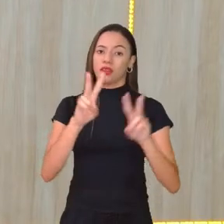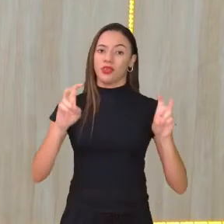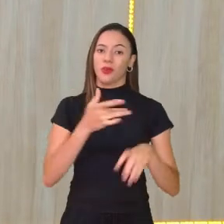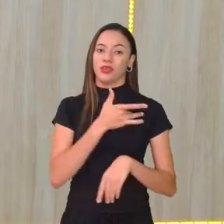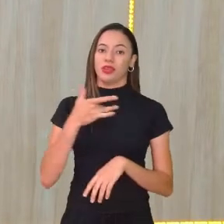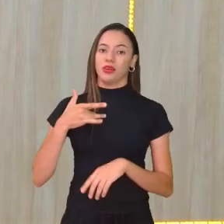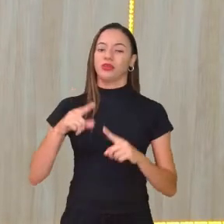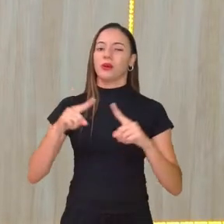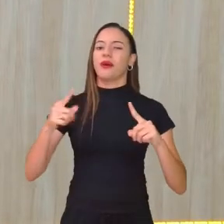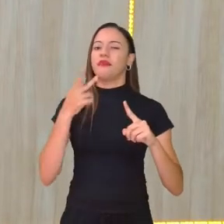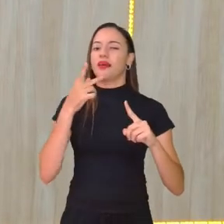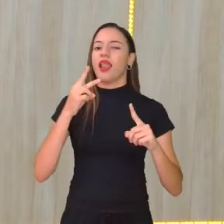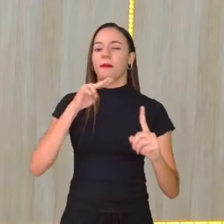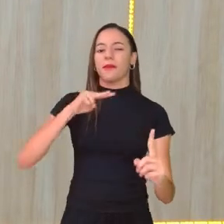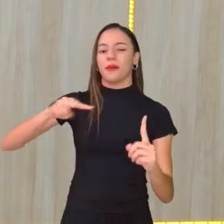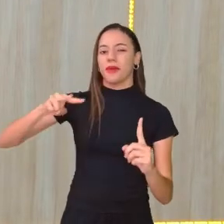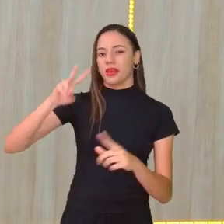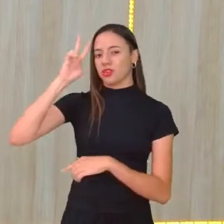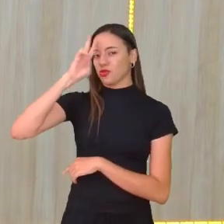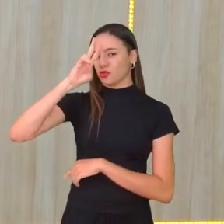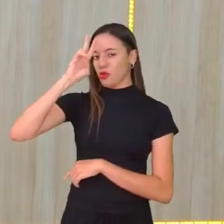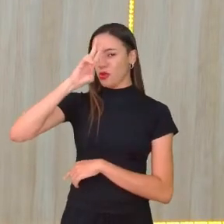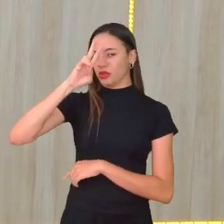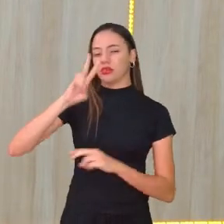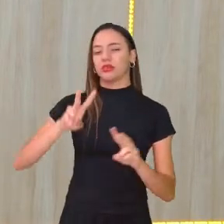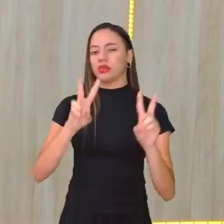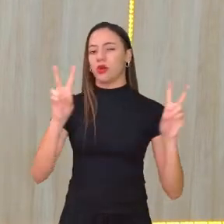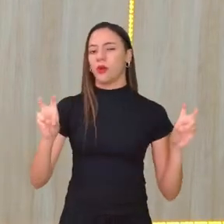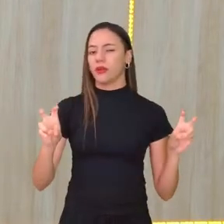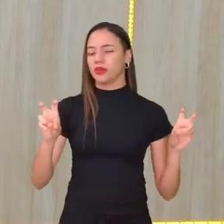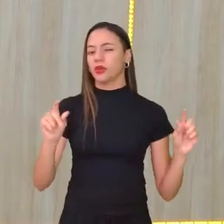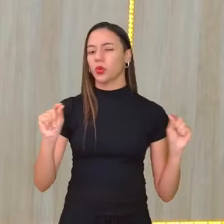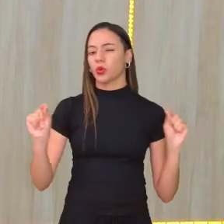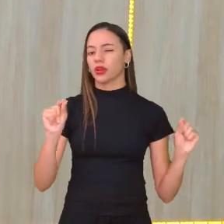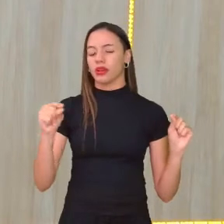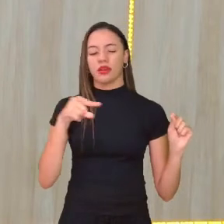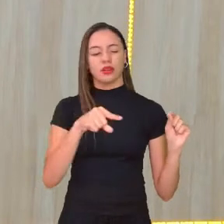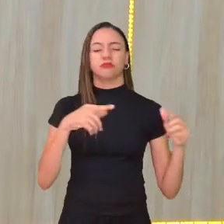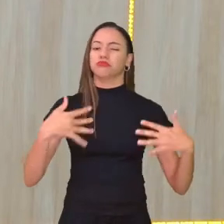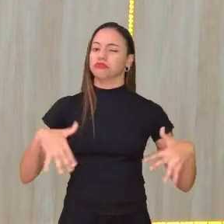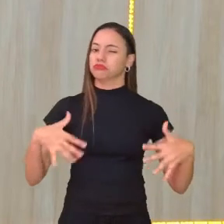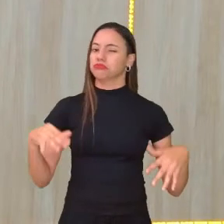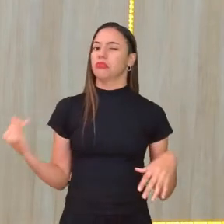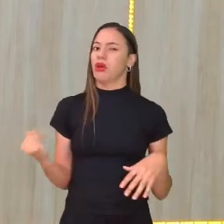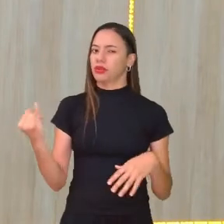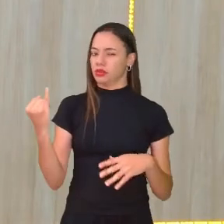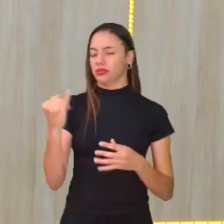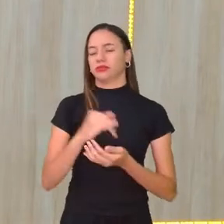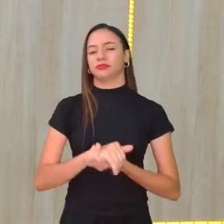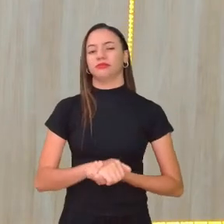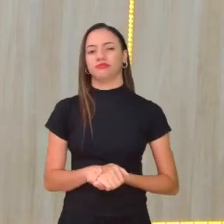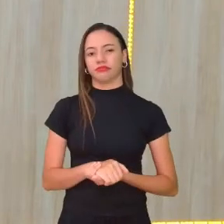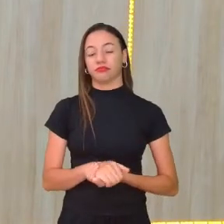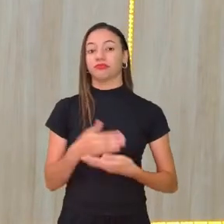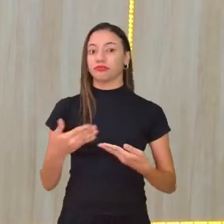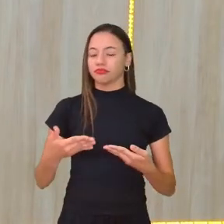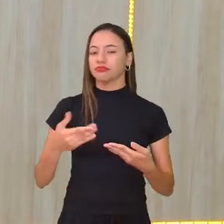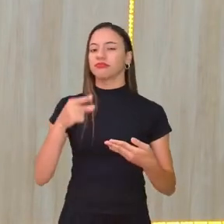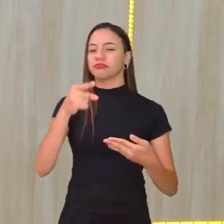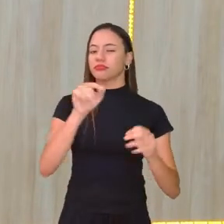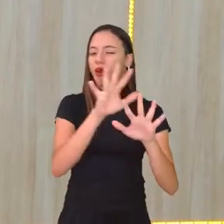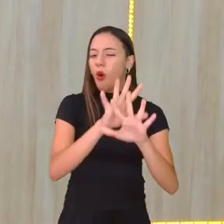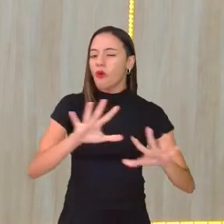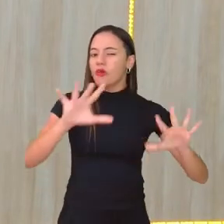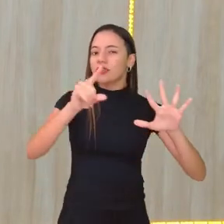essa perspectiva histórica sobre algo tão importante quanto isso, tá bom? Vou convencer vocês que isso tem a